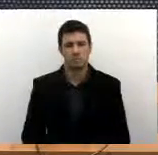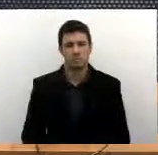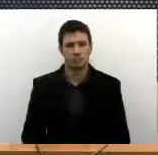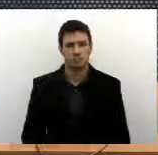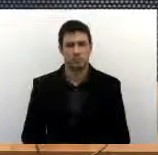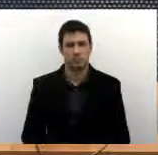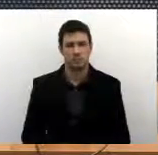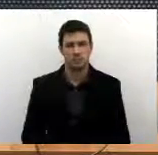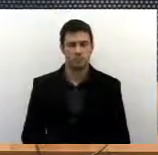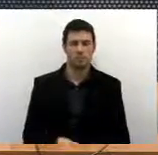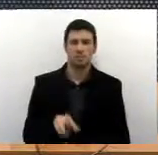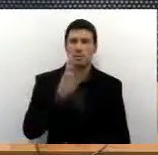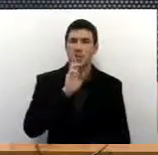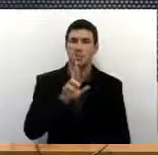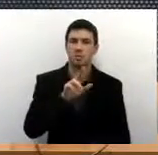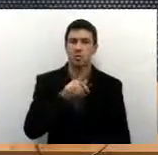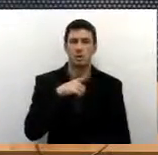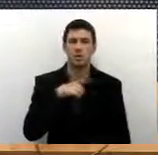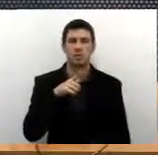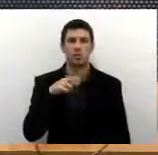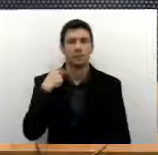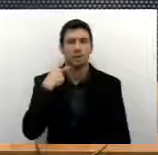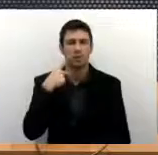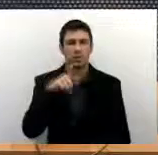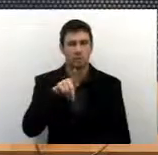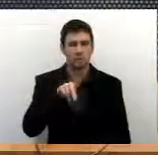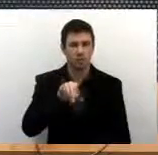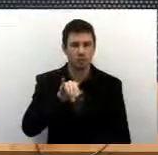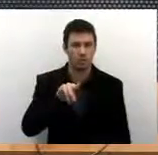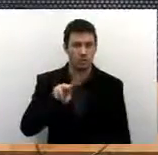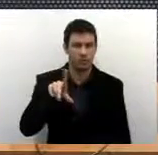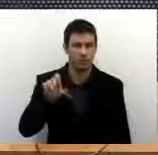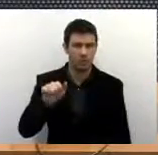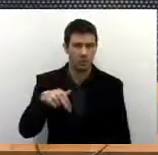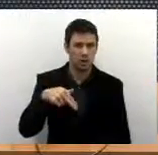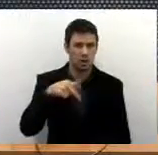O vereador Gilvão Passos, sobre as providências das